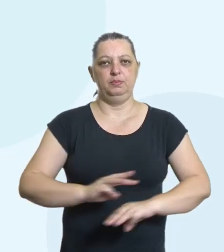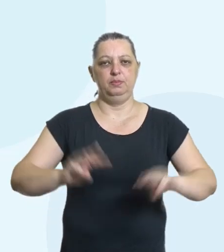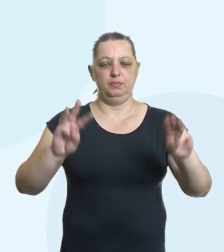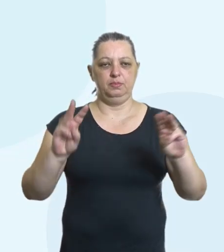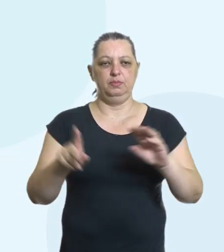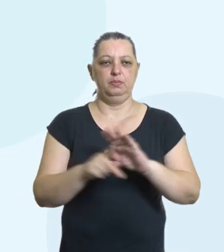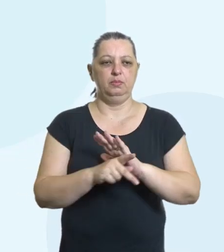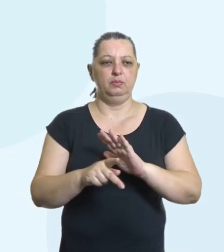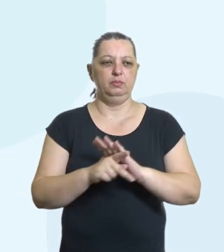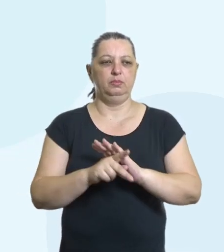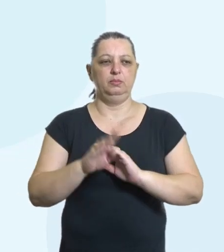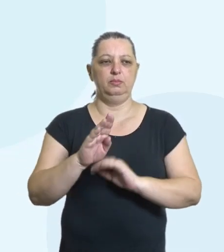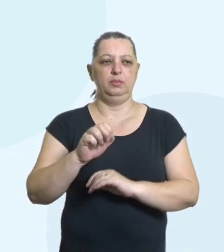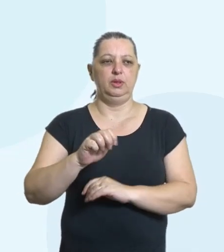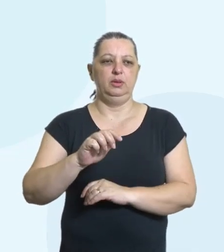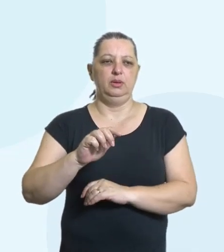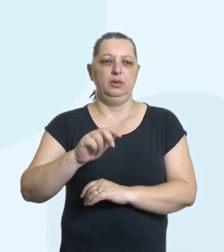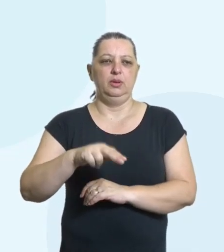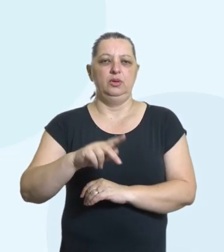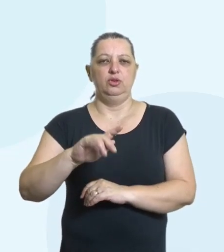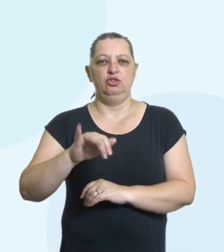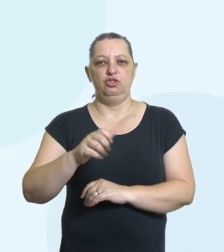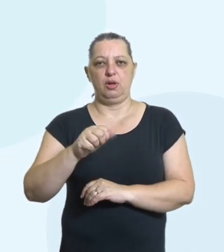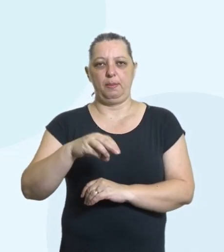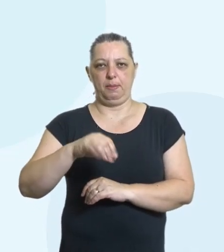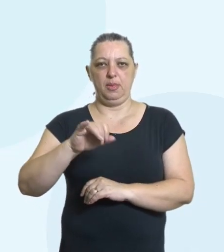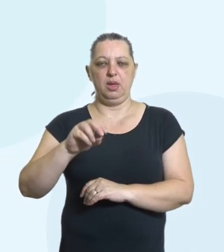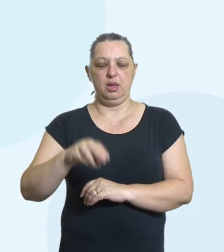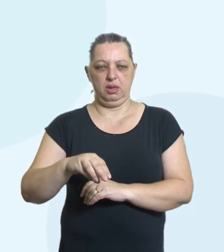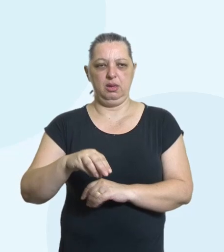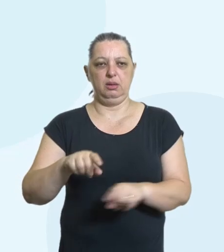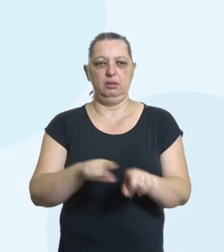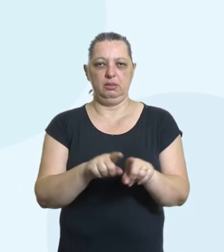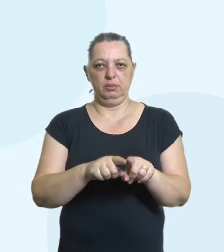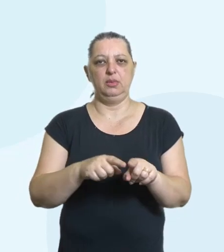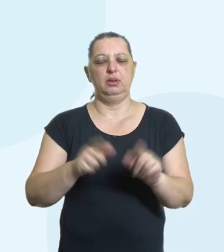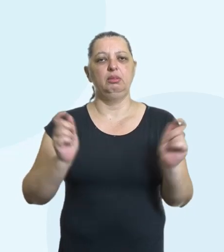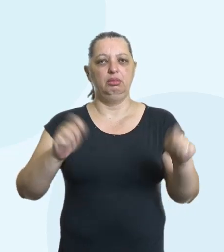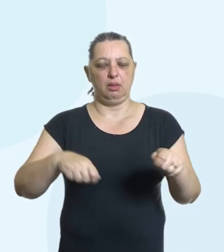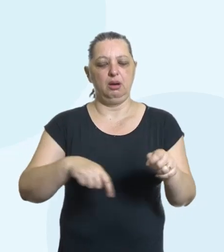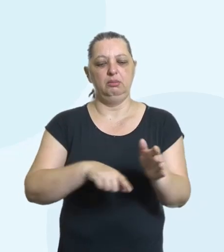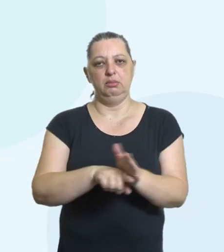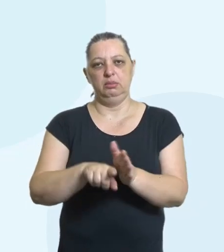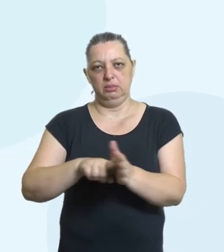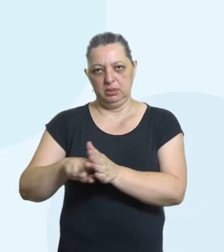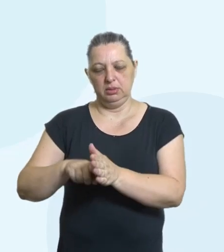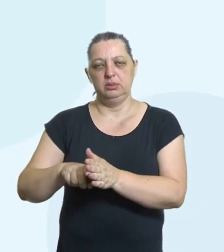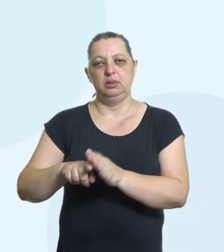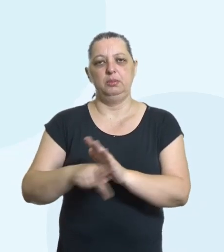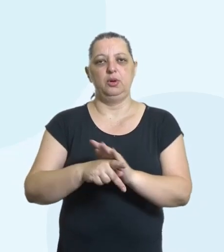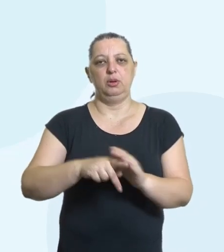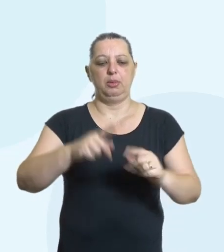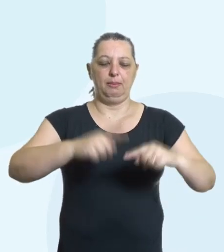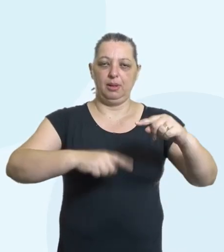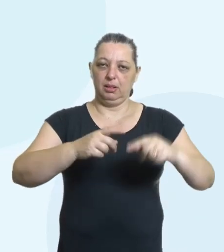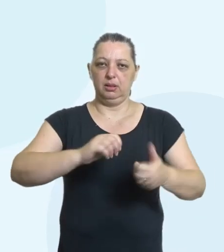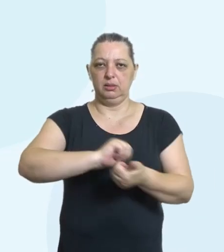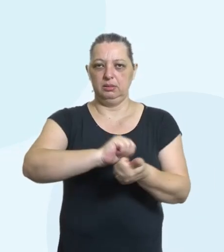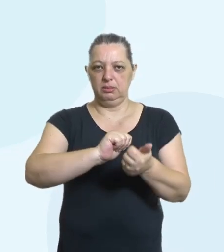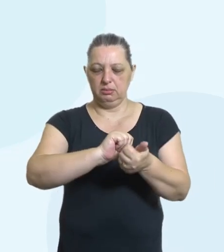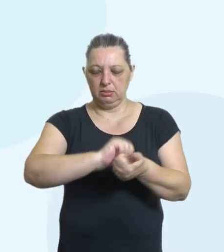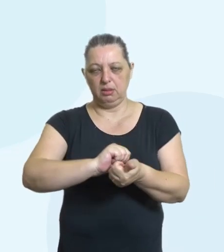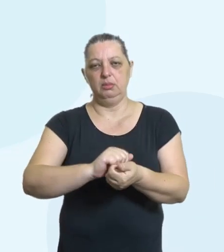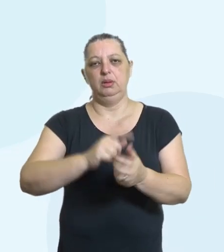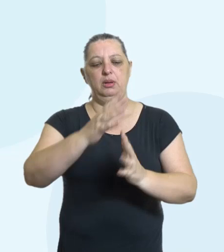Benjamin Constant, onde é possível solicitar o material adaptado, alguns materiais já adaptados, como a tabela